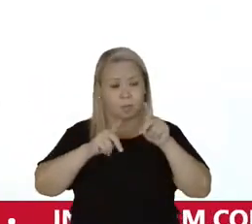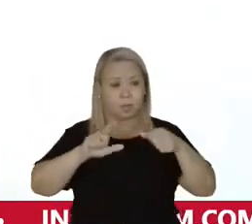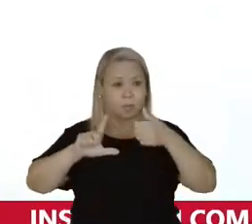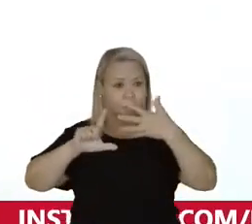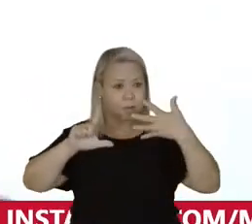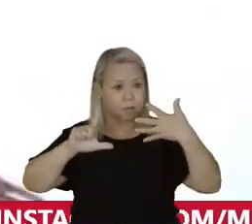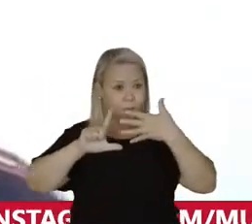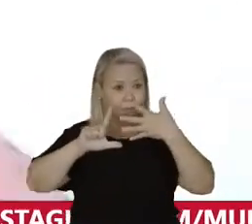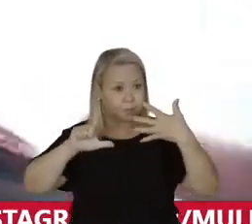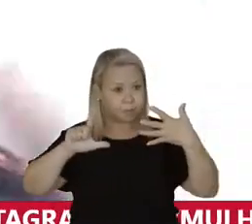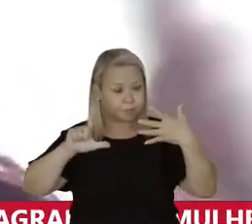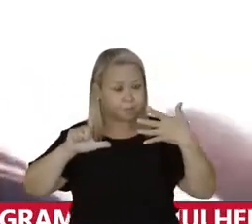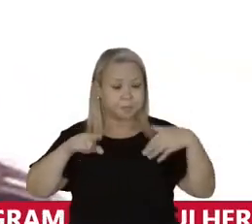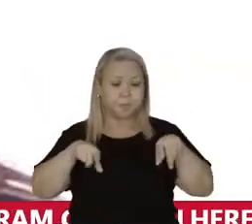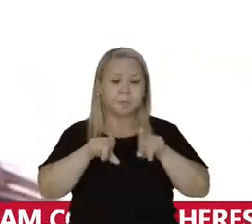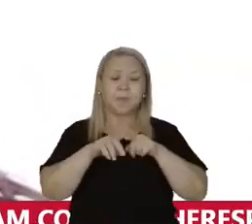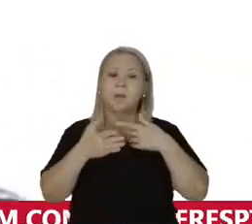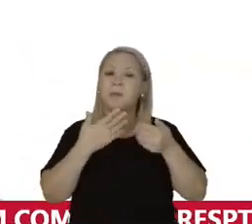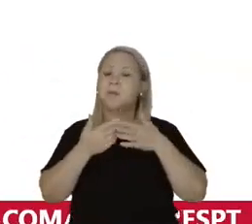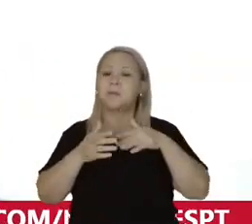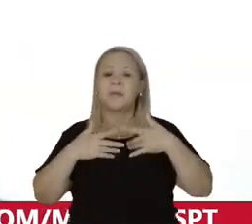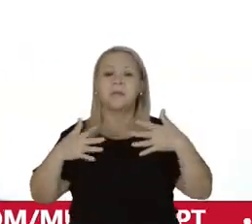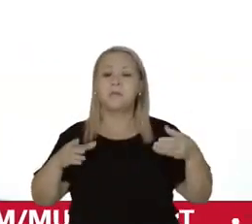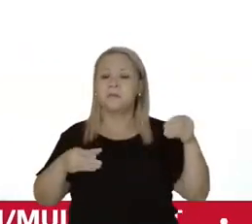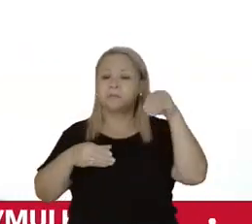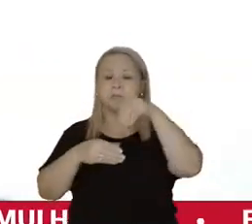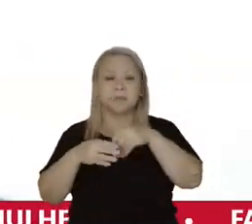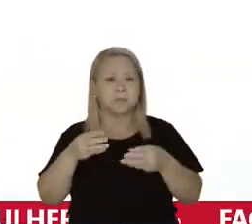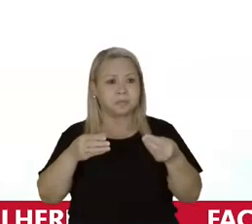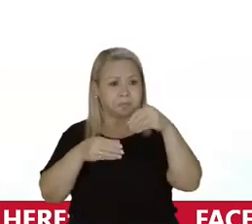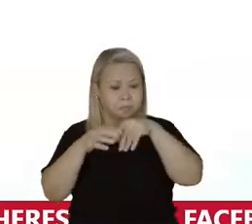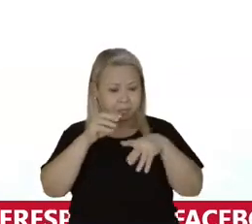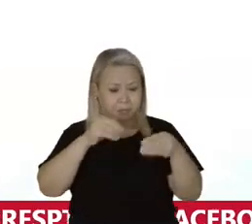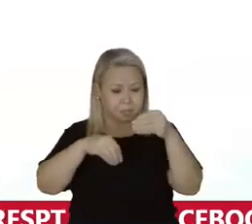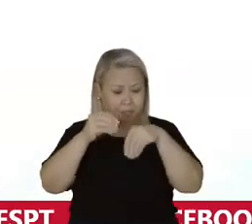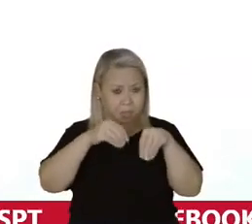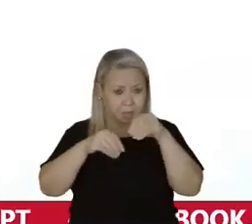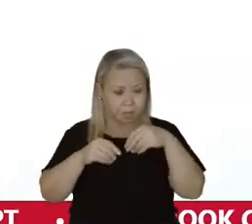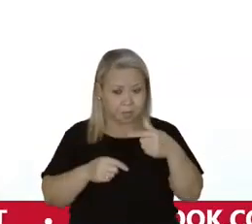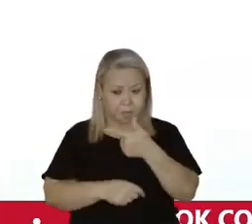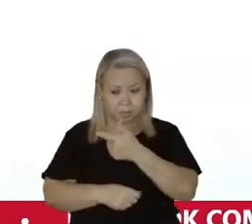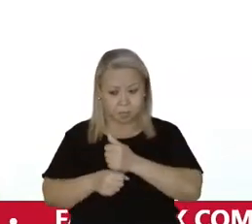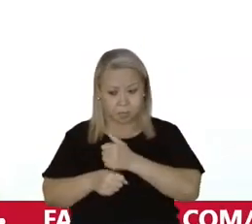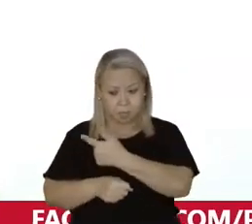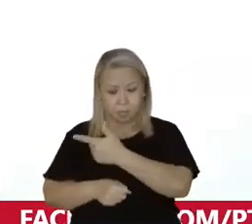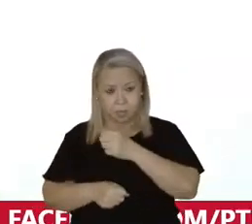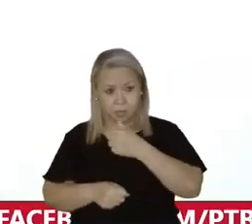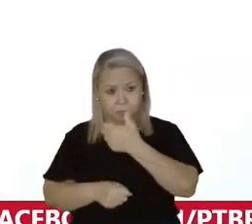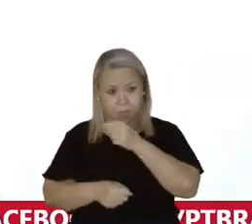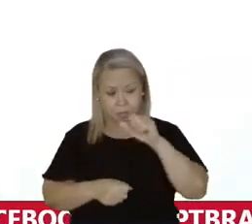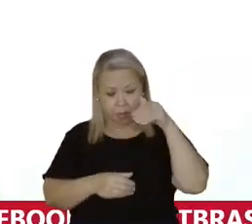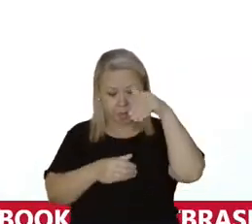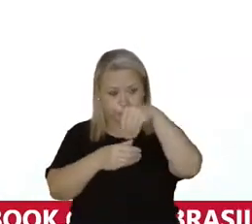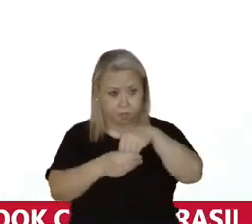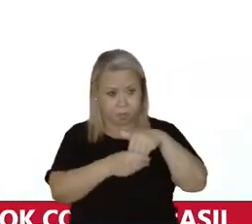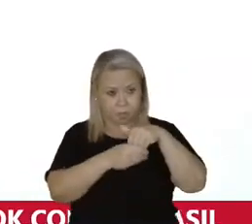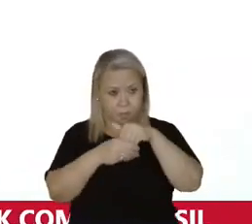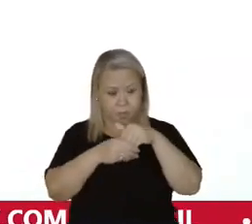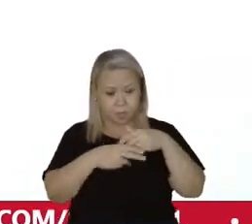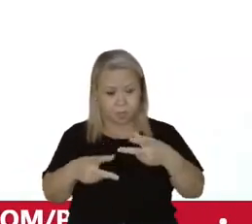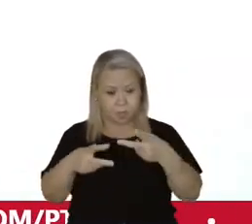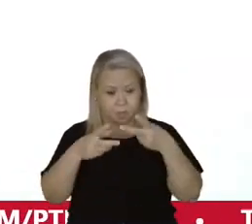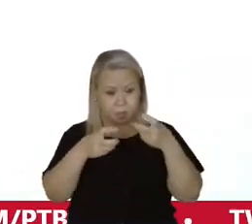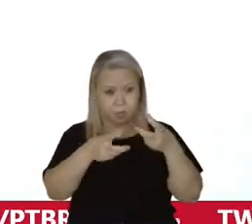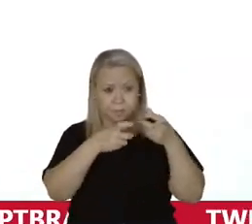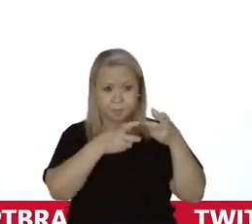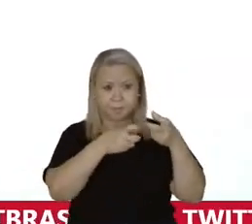LGBT, e qualquer coisa cabe ali dentro, né? Então, em 2018, no processo eleitoral, a gente viu